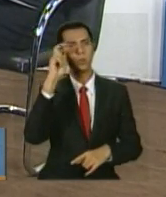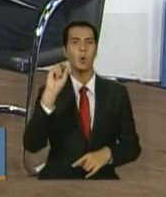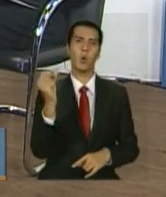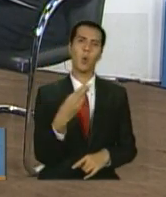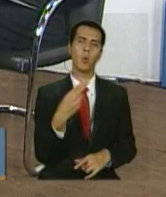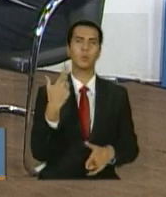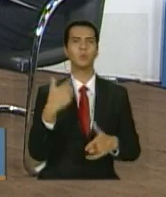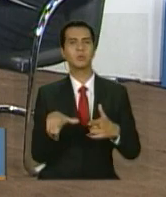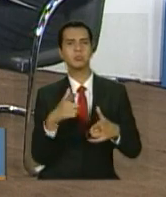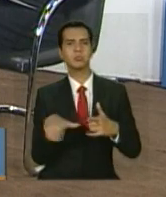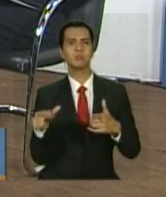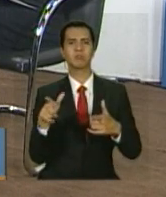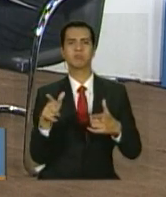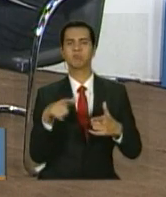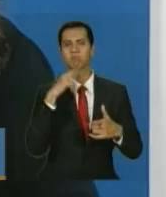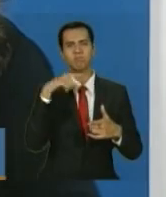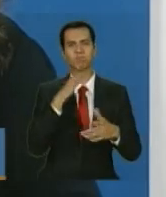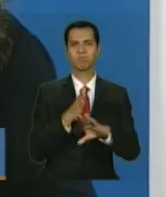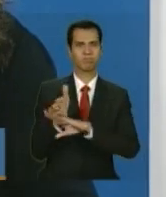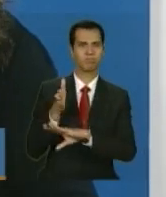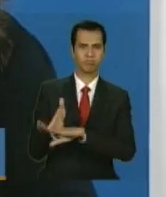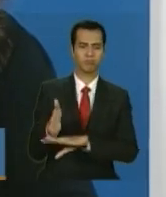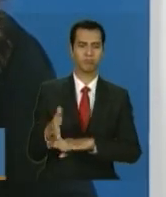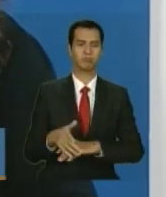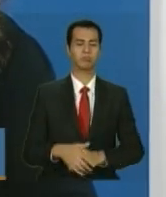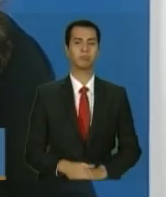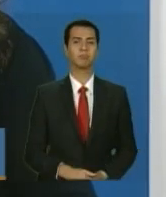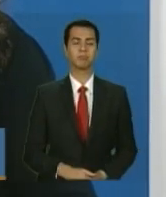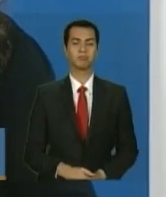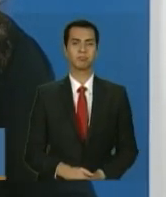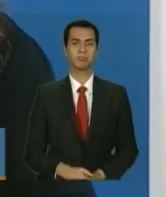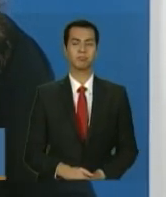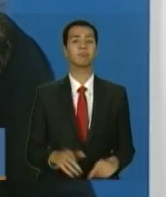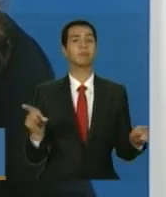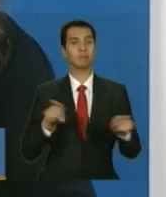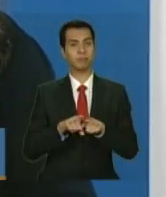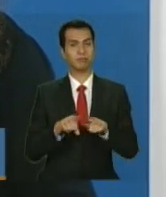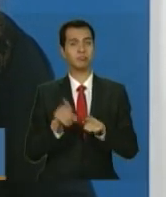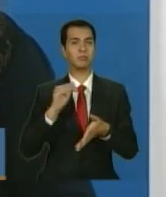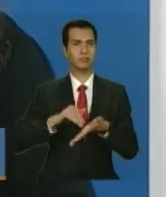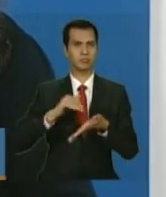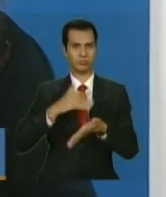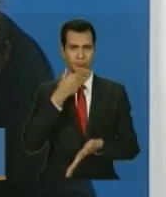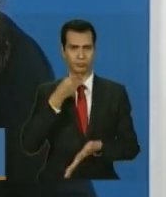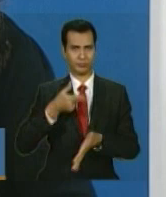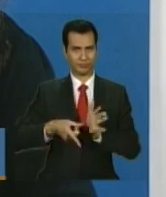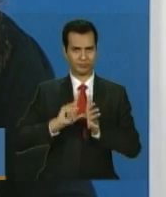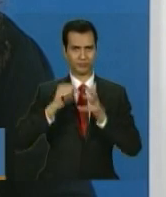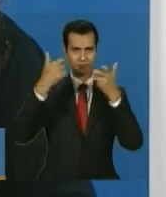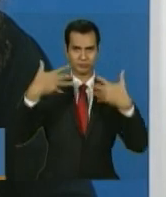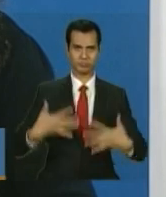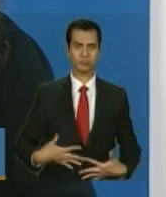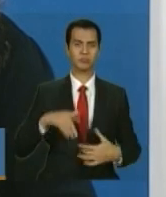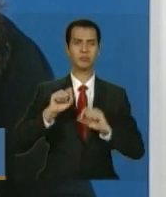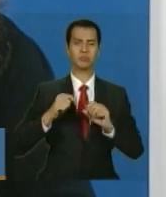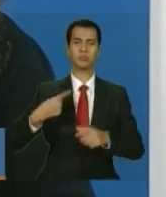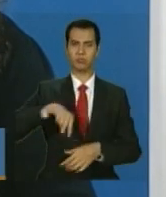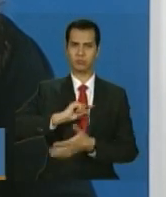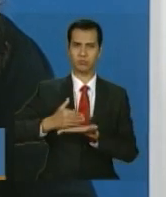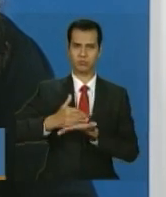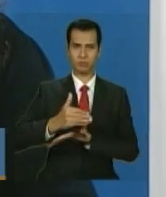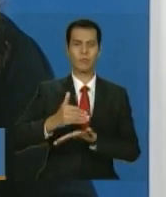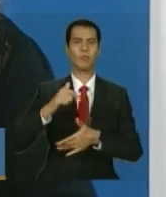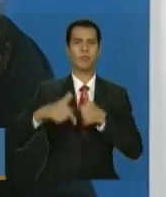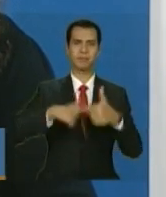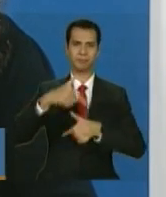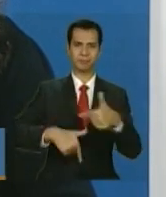Ele também falava que nós iniciamos o trabalho com grupos tradicionais por meio das famílias indígenas e quilombolas no ano de 2005. Esse